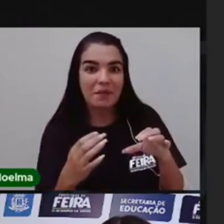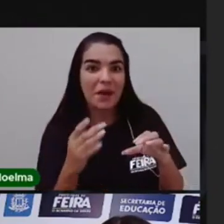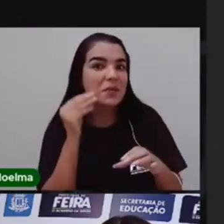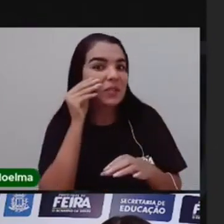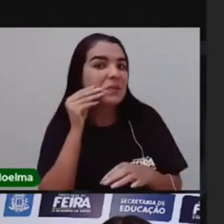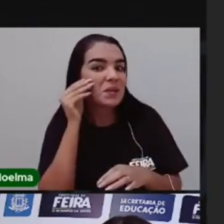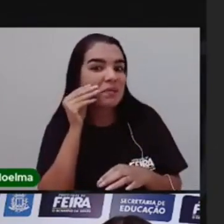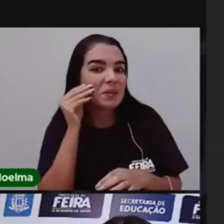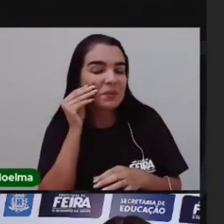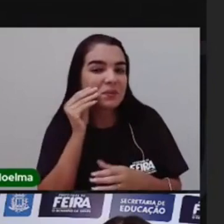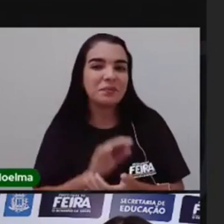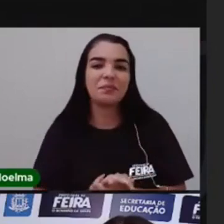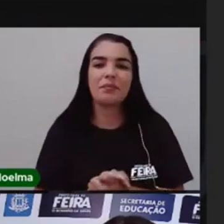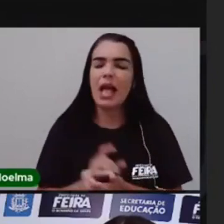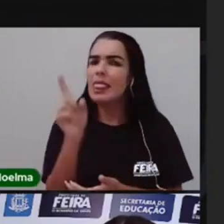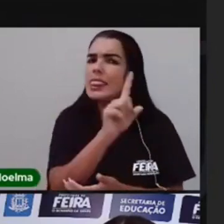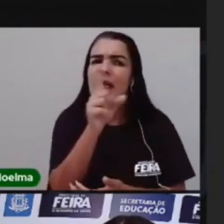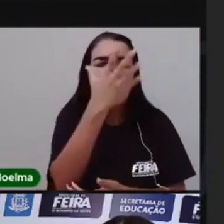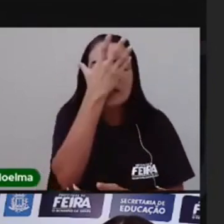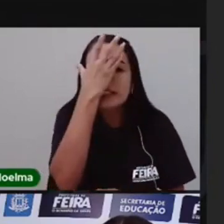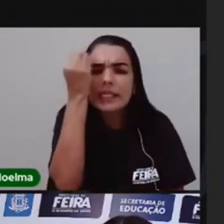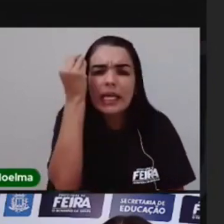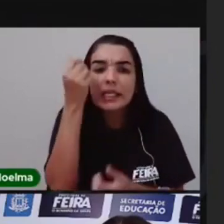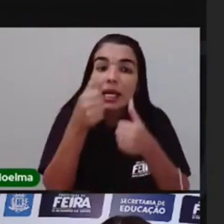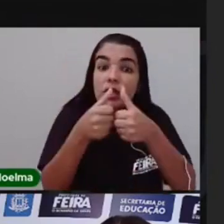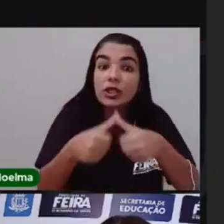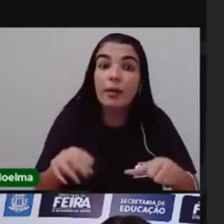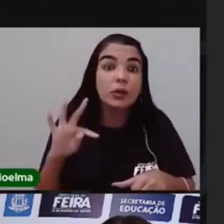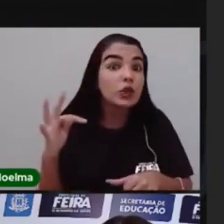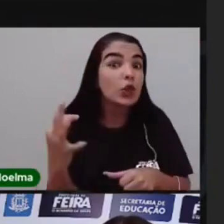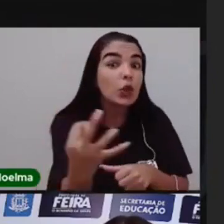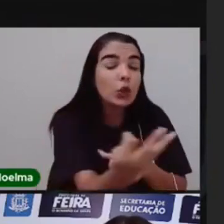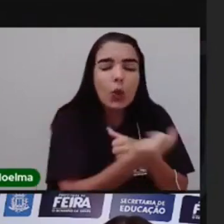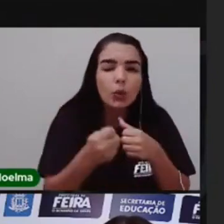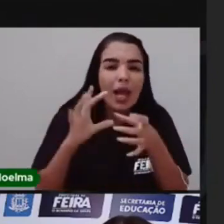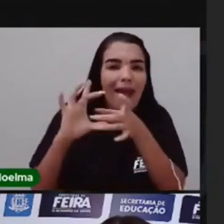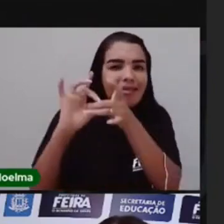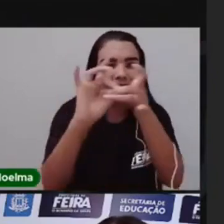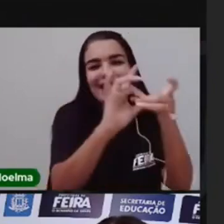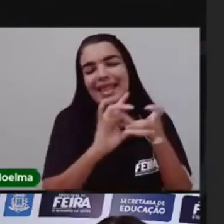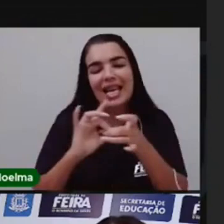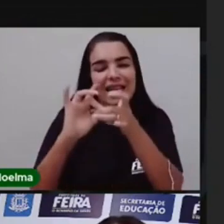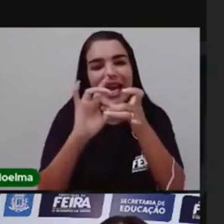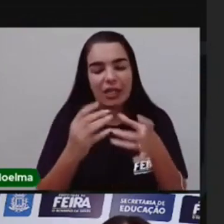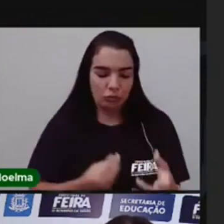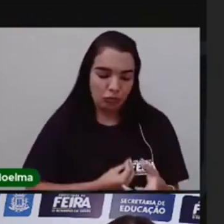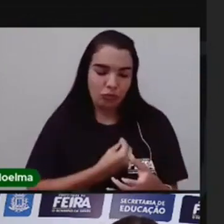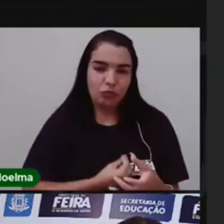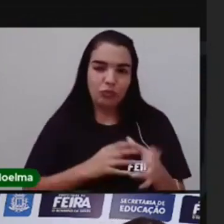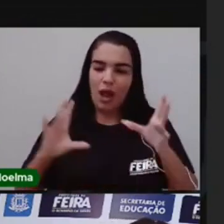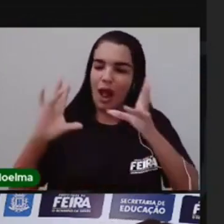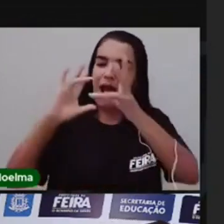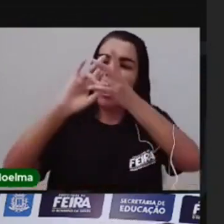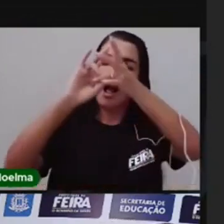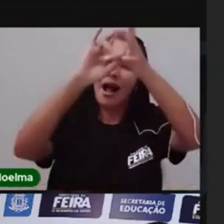experimento. Não se esqueçam, estamos todos interligados no grande ciclo da vida, tal